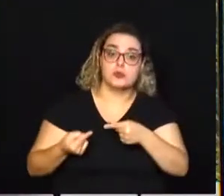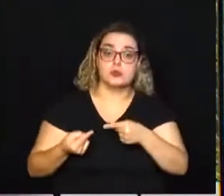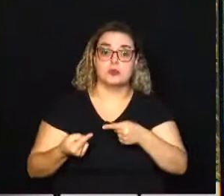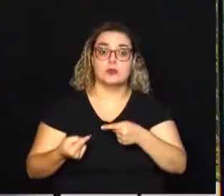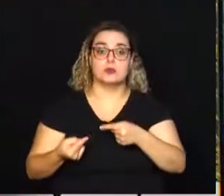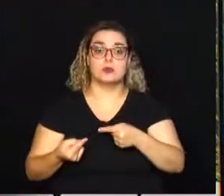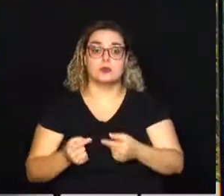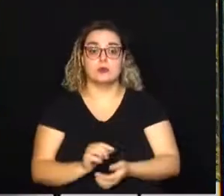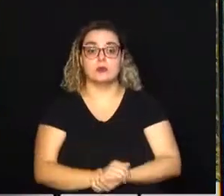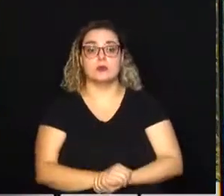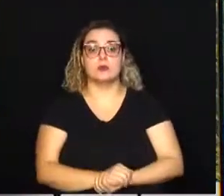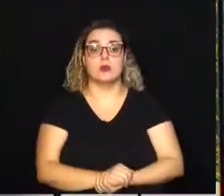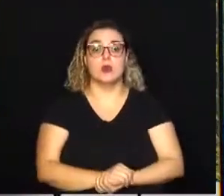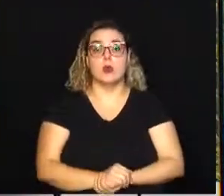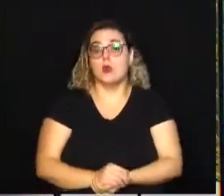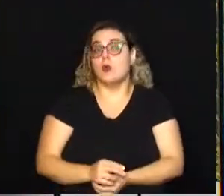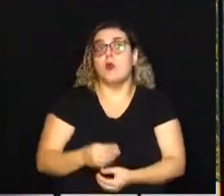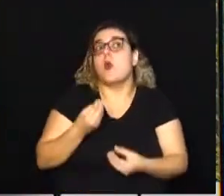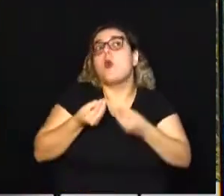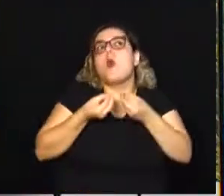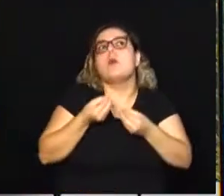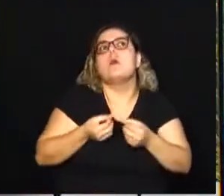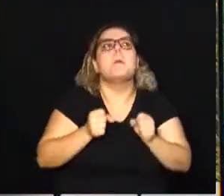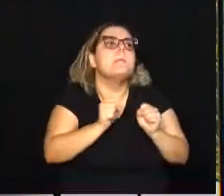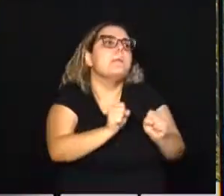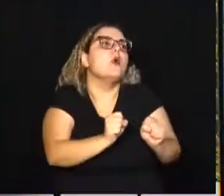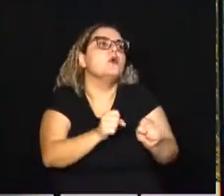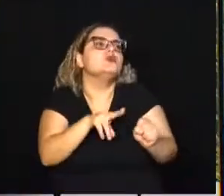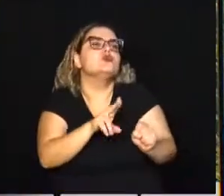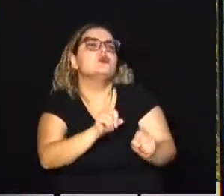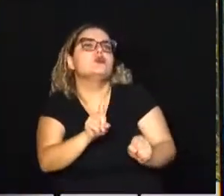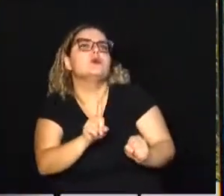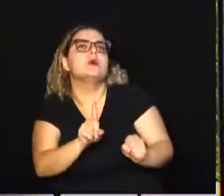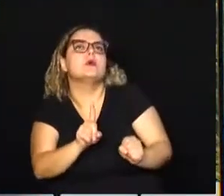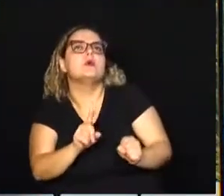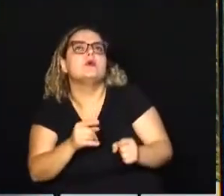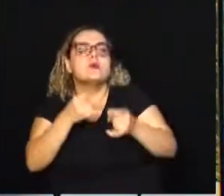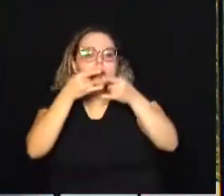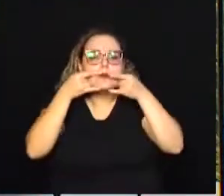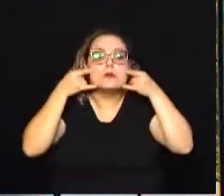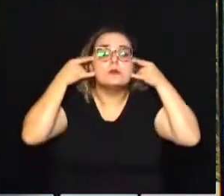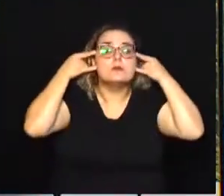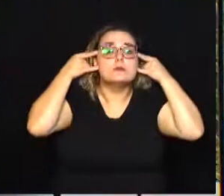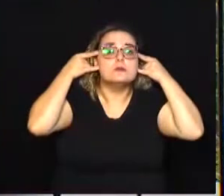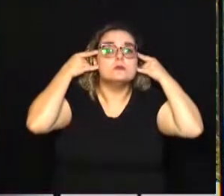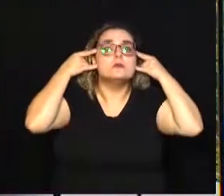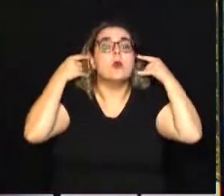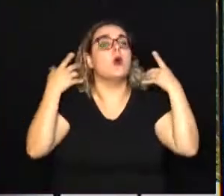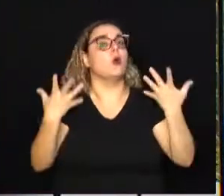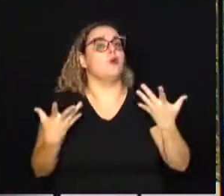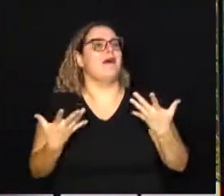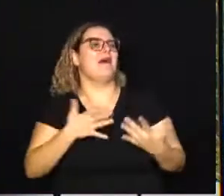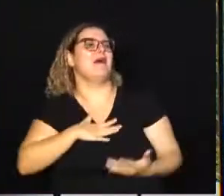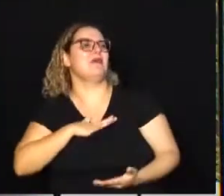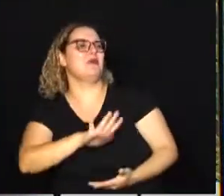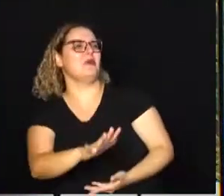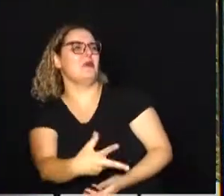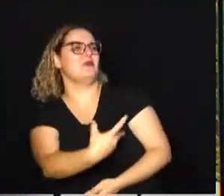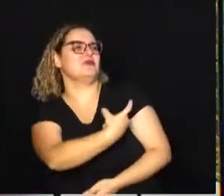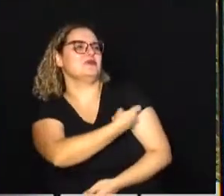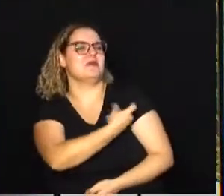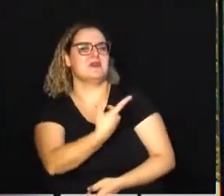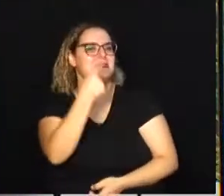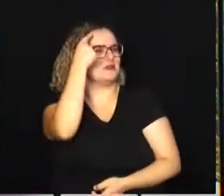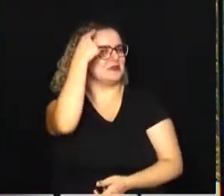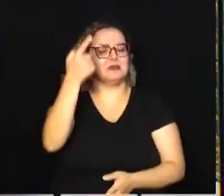viabilidade da máscara, tem o negacionismo, né, com relação às vacinas. Então, assim, veja,